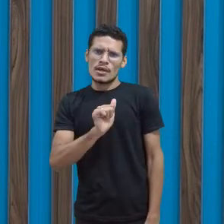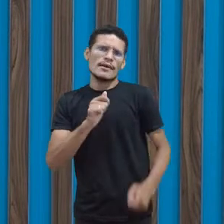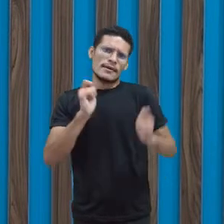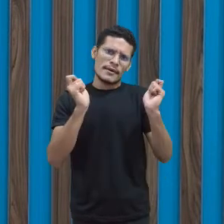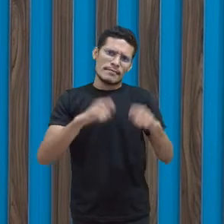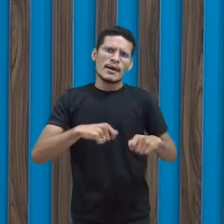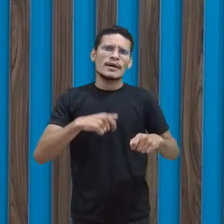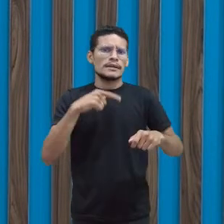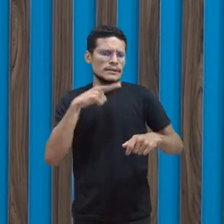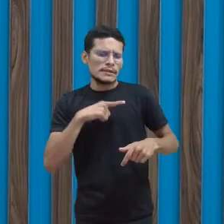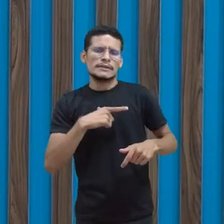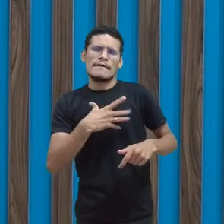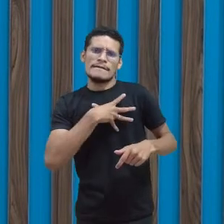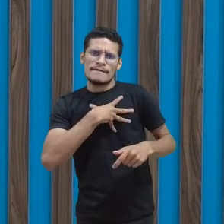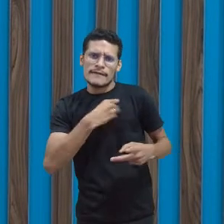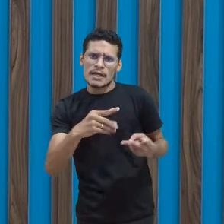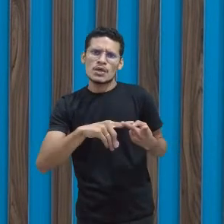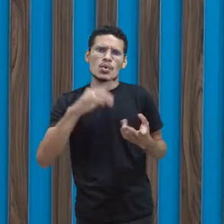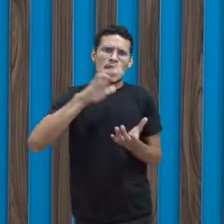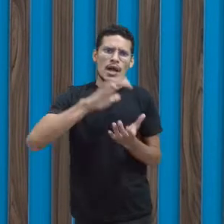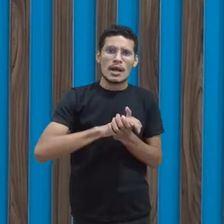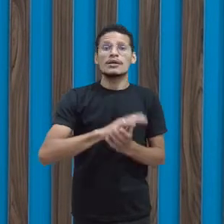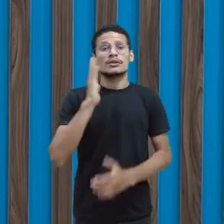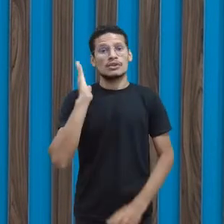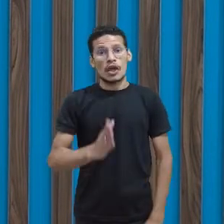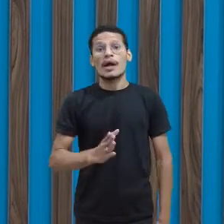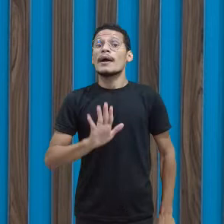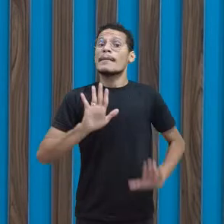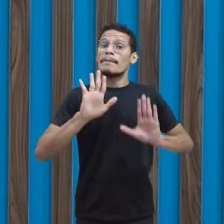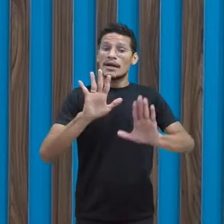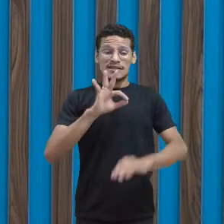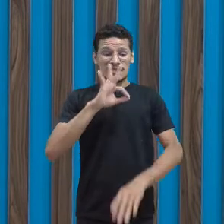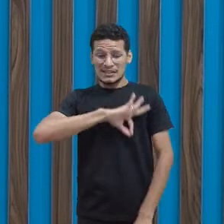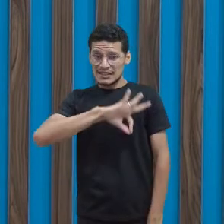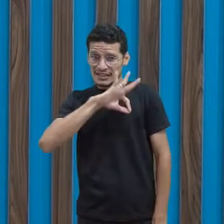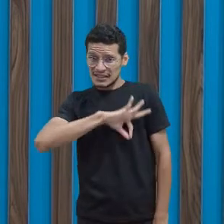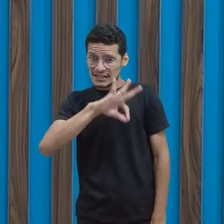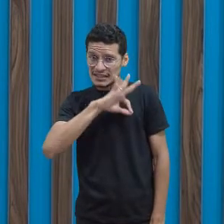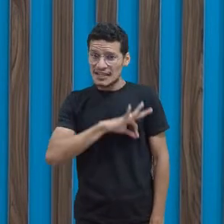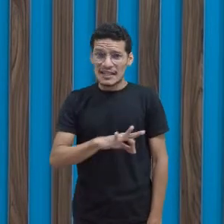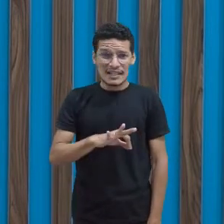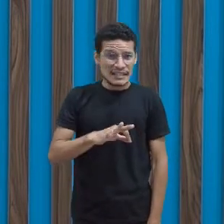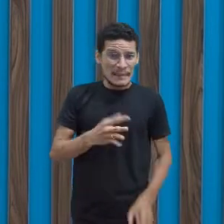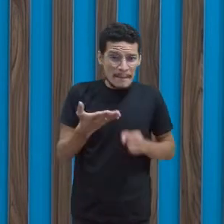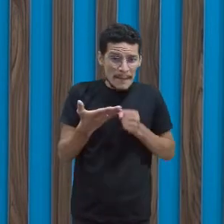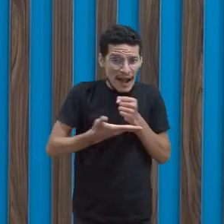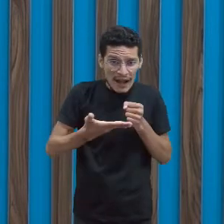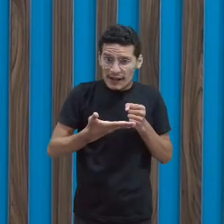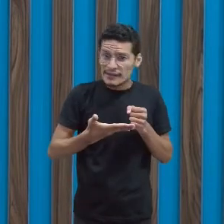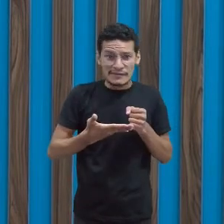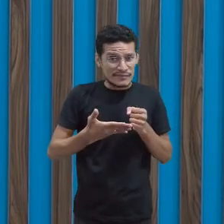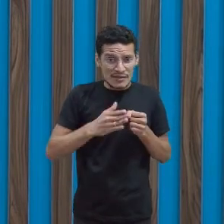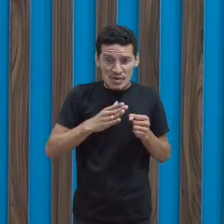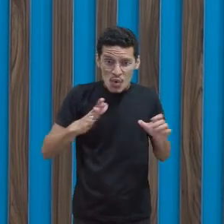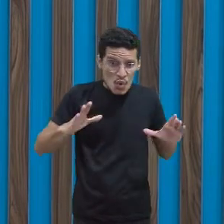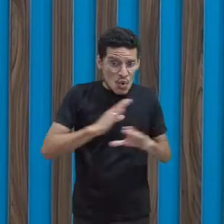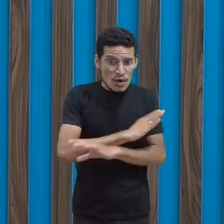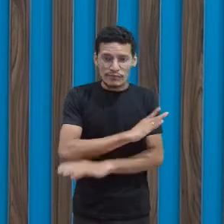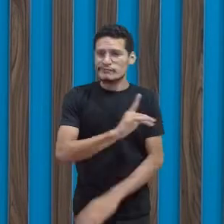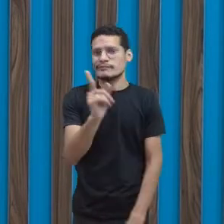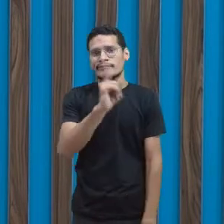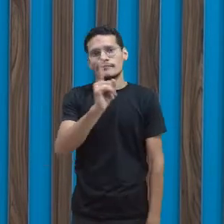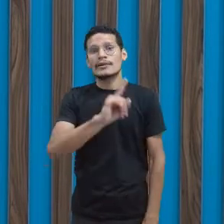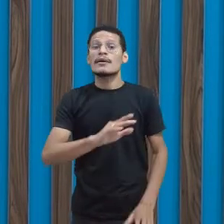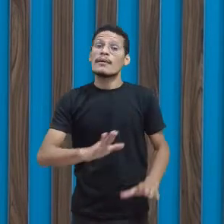seu companheiro e filhos. Então, um salário mínimo, ele não dá conta disso tudo, mas ele